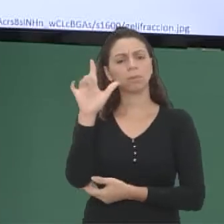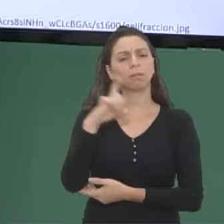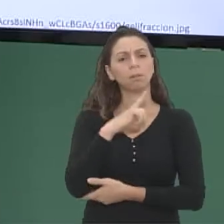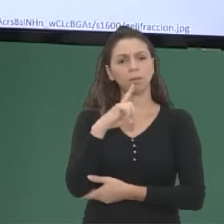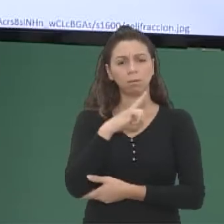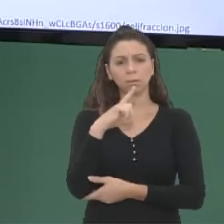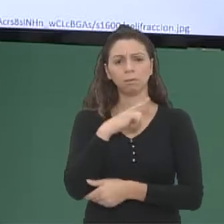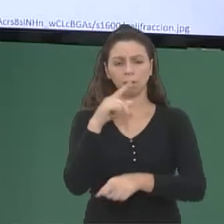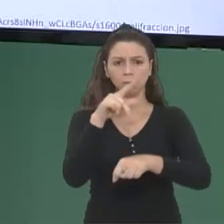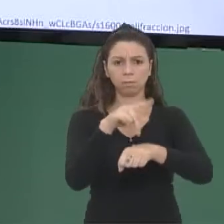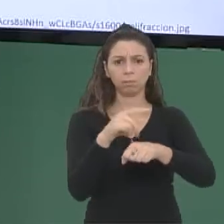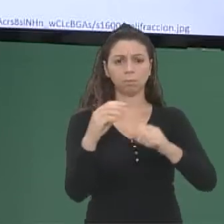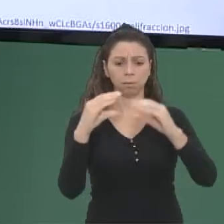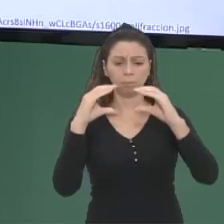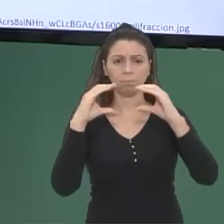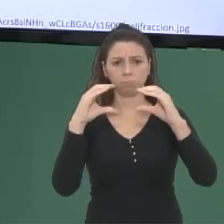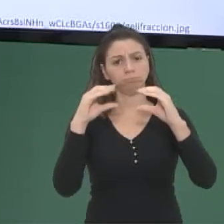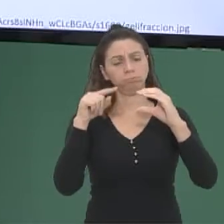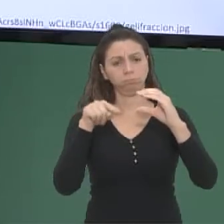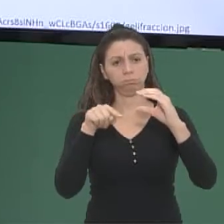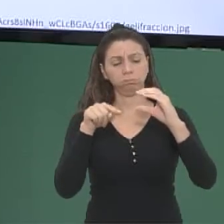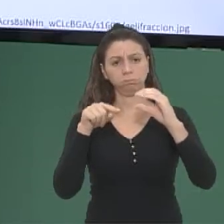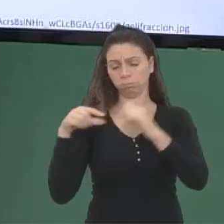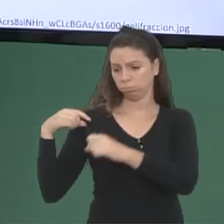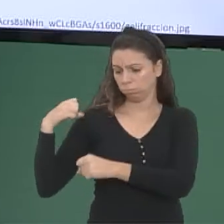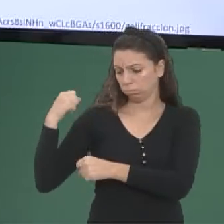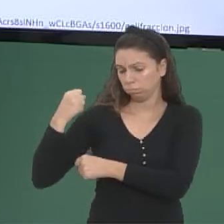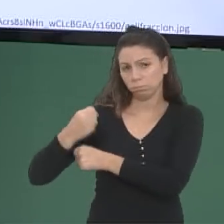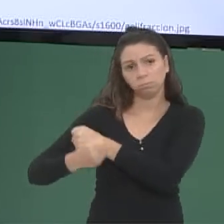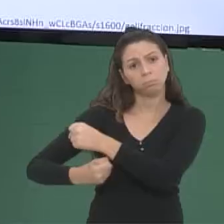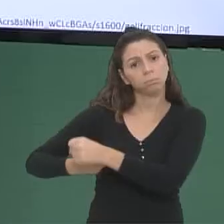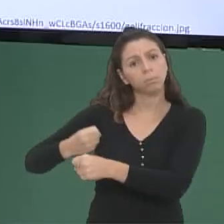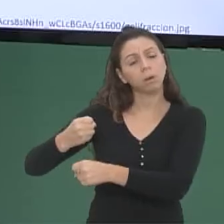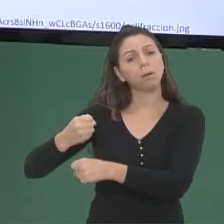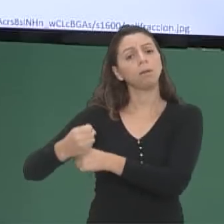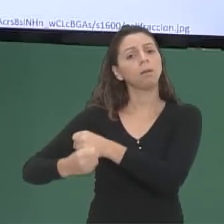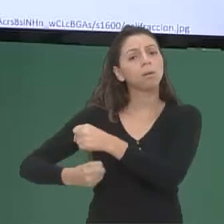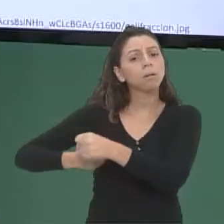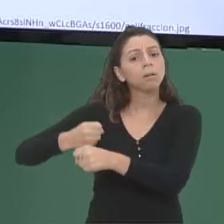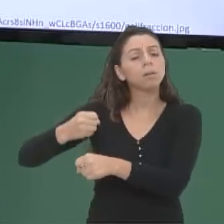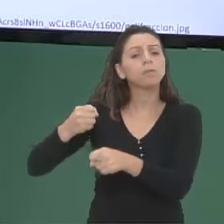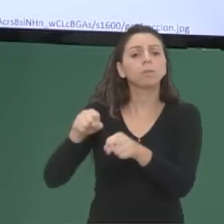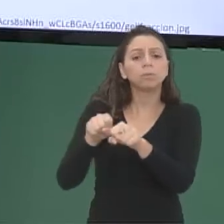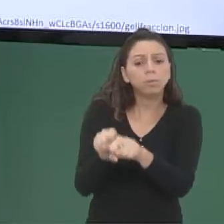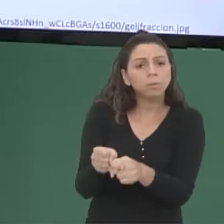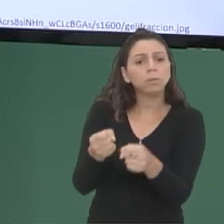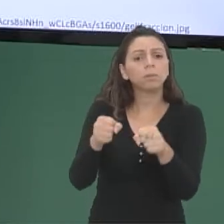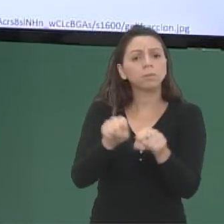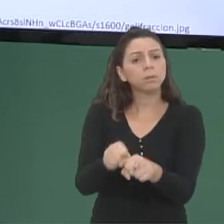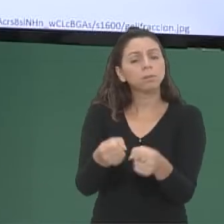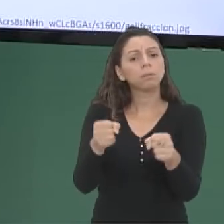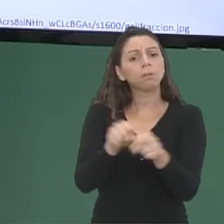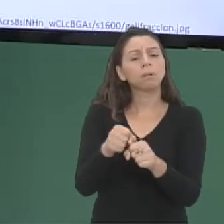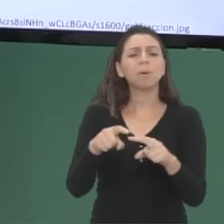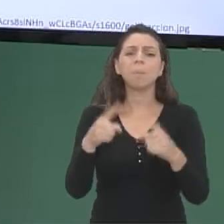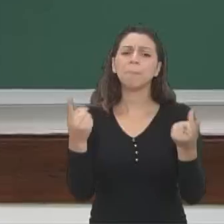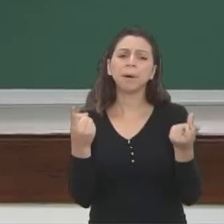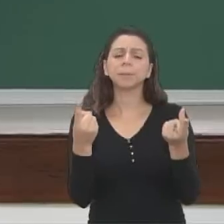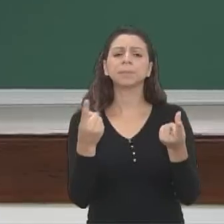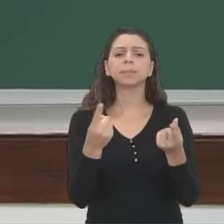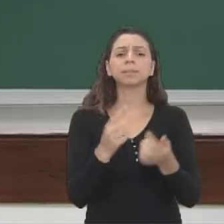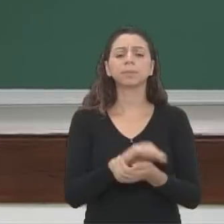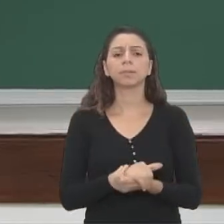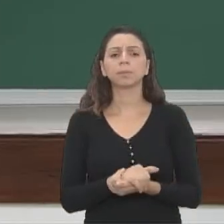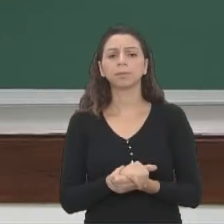uma rocha que foi, ao longo do tempo, sendo partida, fragmentada. Mas qual foi o agente,